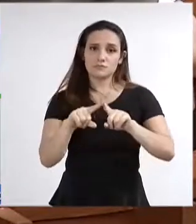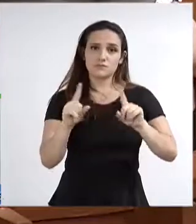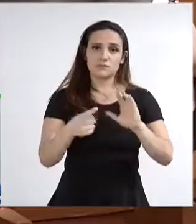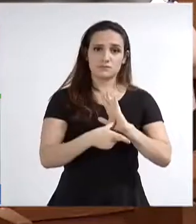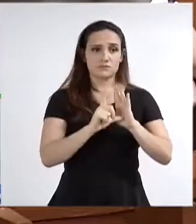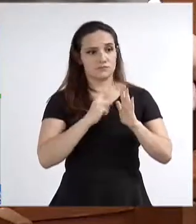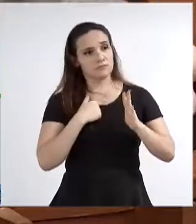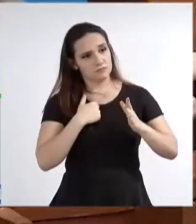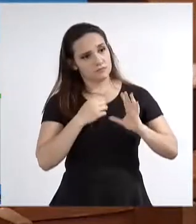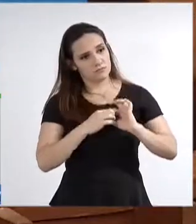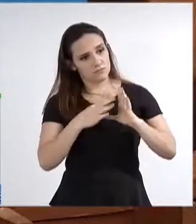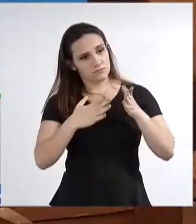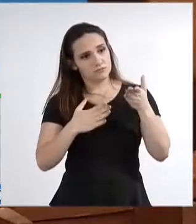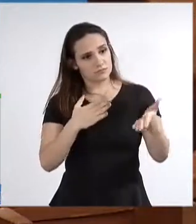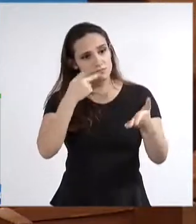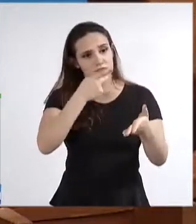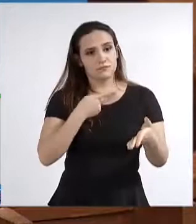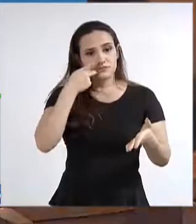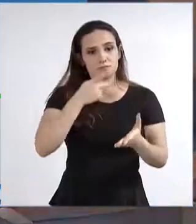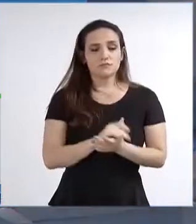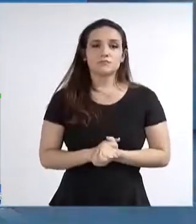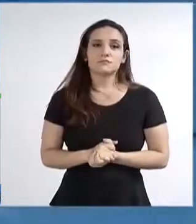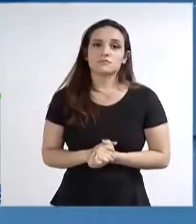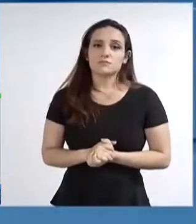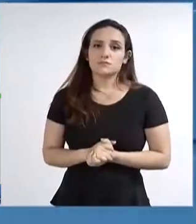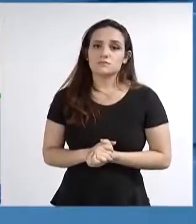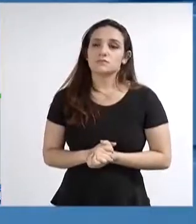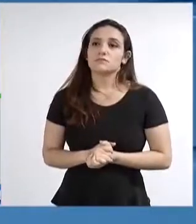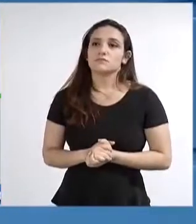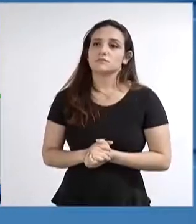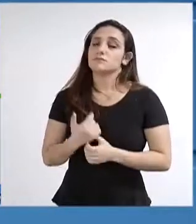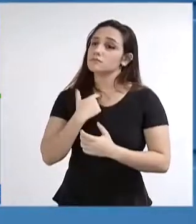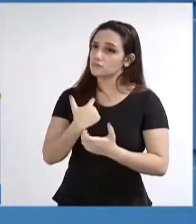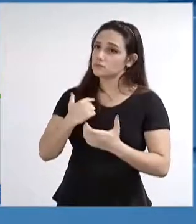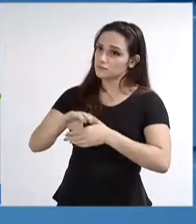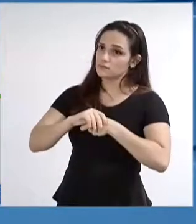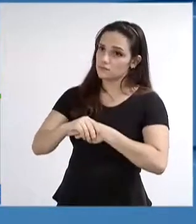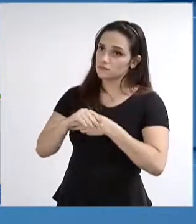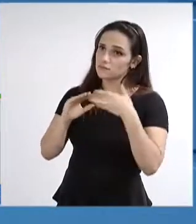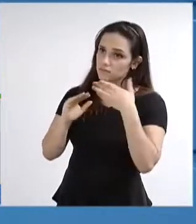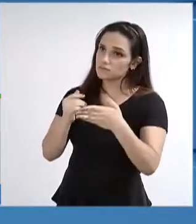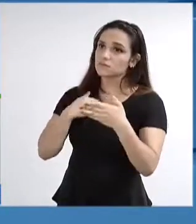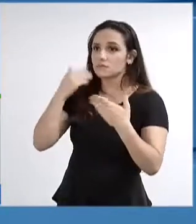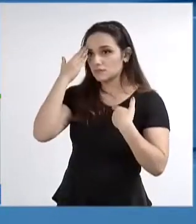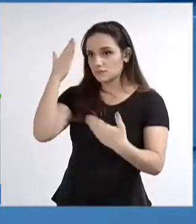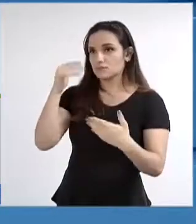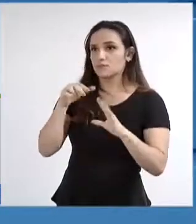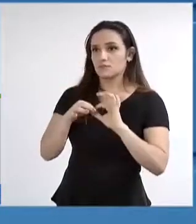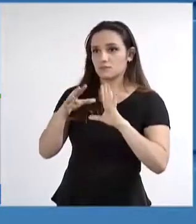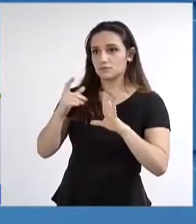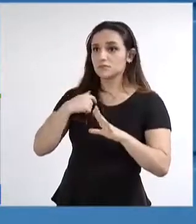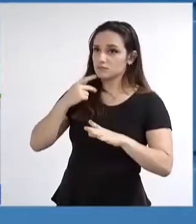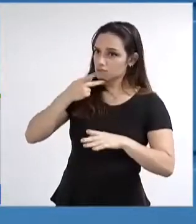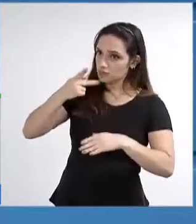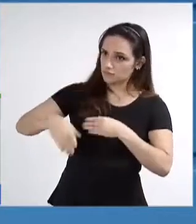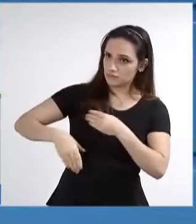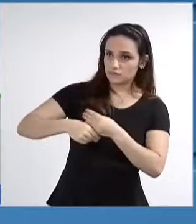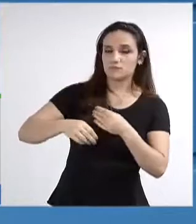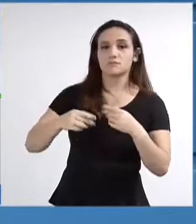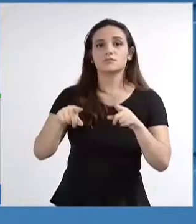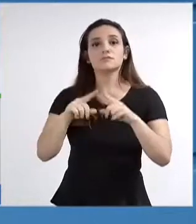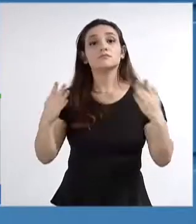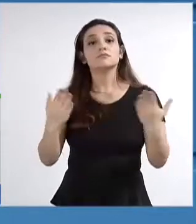maior satisfação, concedo uma parte a Vossa Excelência. Eu cumprimento Vossa Excelência e agradeço pela concessão do à parte. Fiz questão de vir a